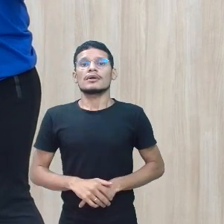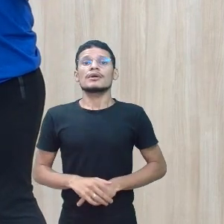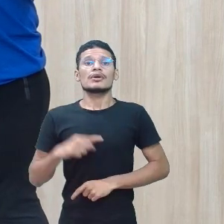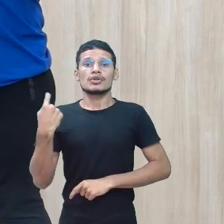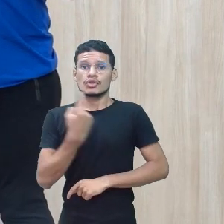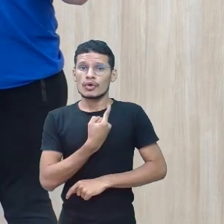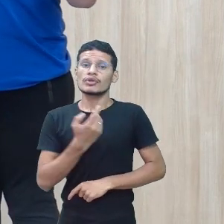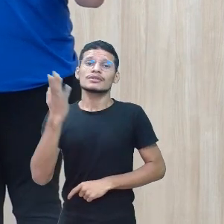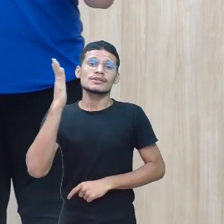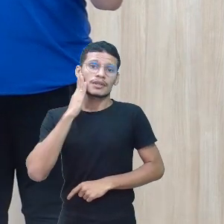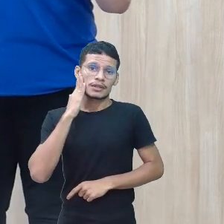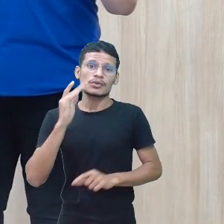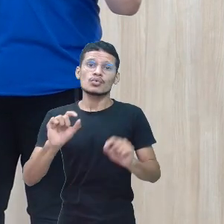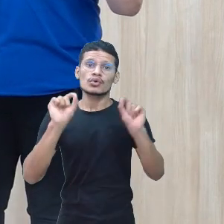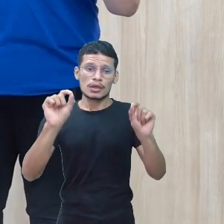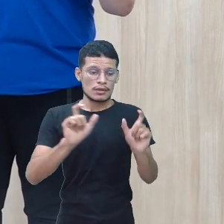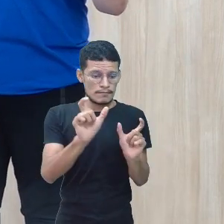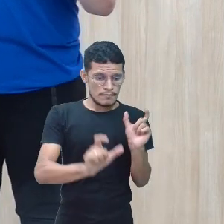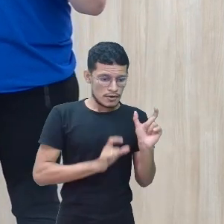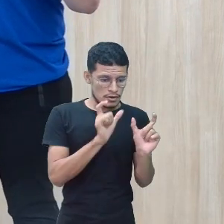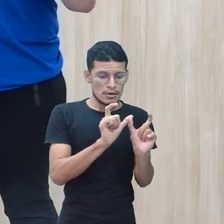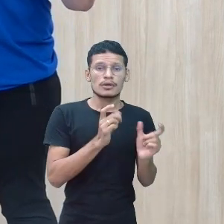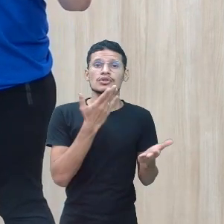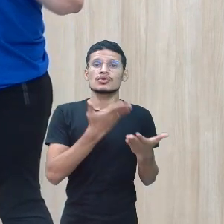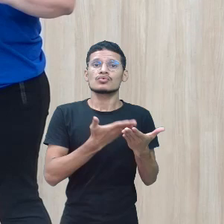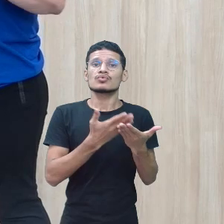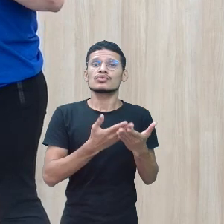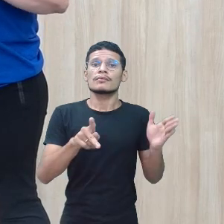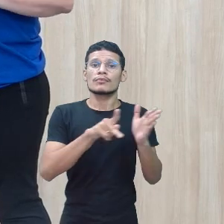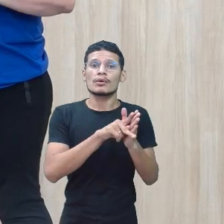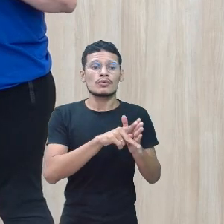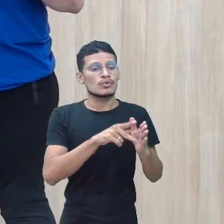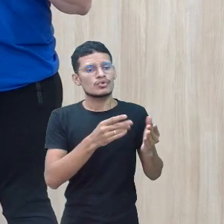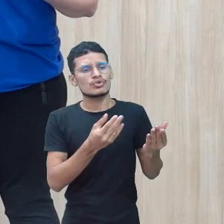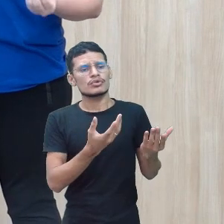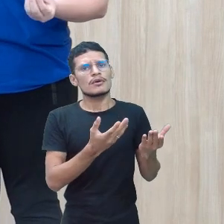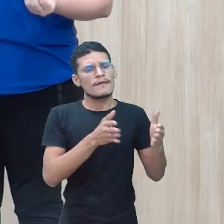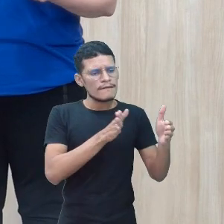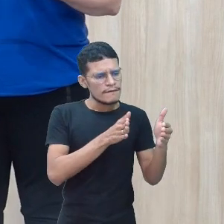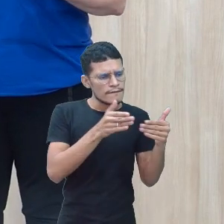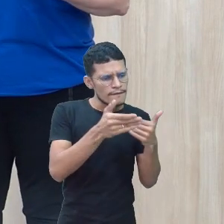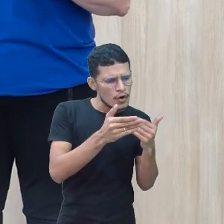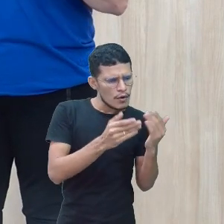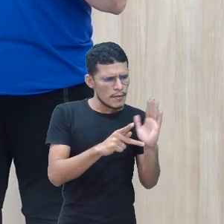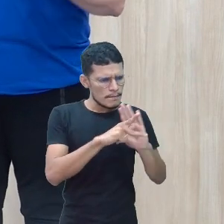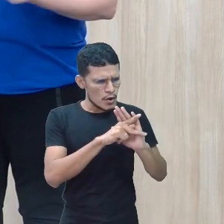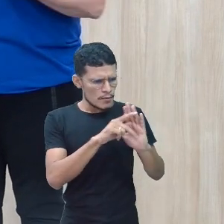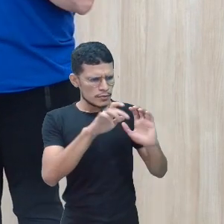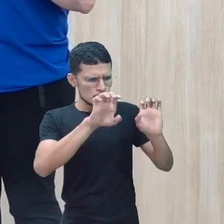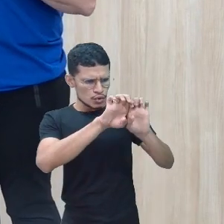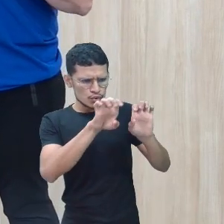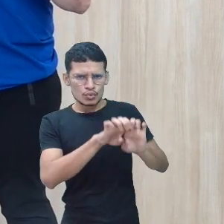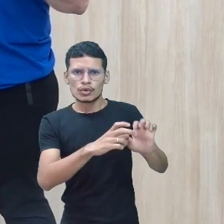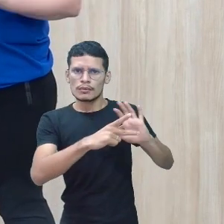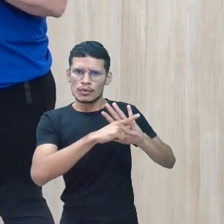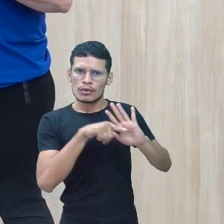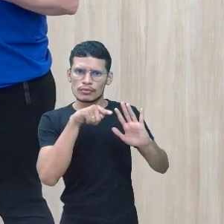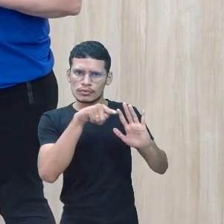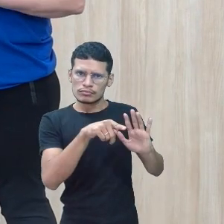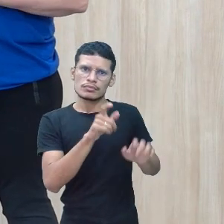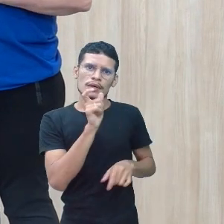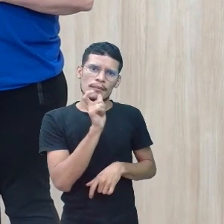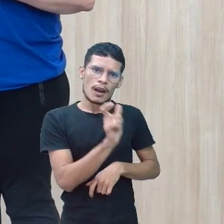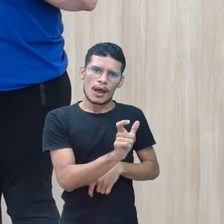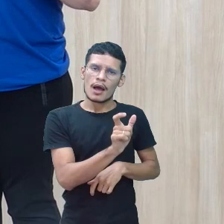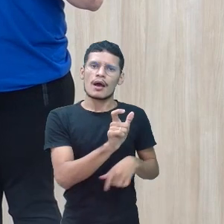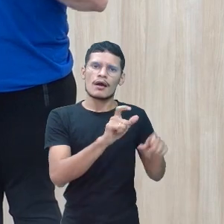que morfologia estuda o quê? A forma, a estrutura, não é? da